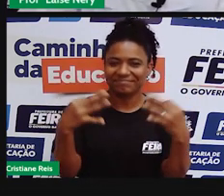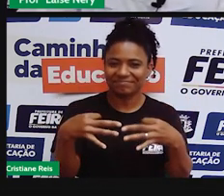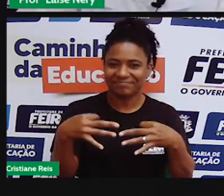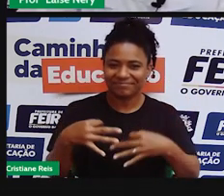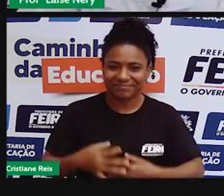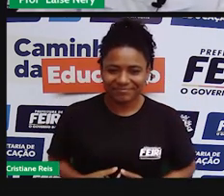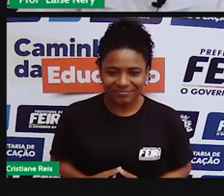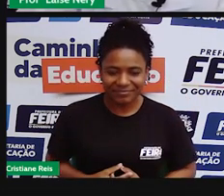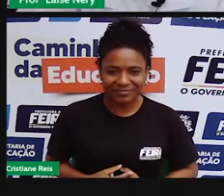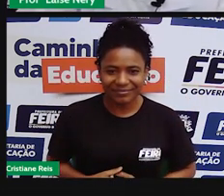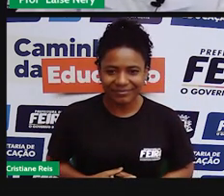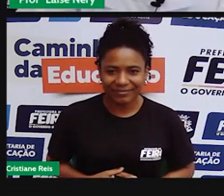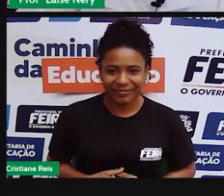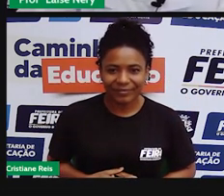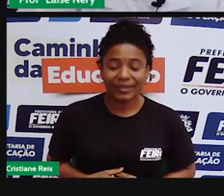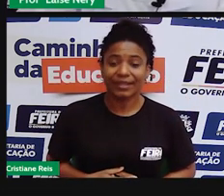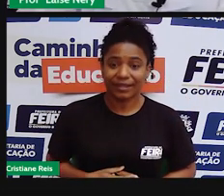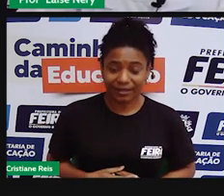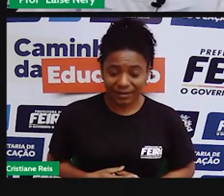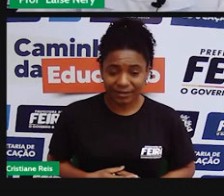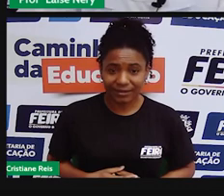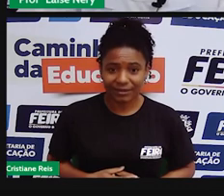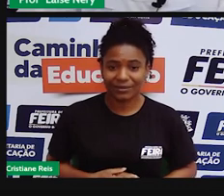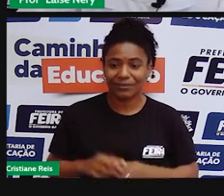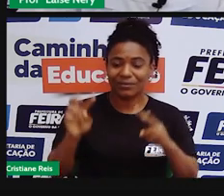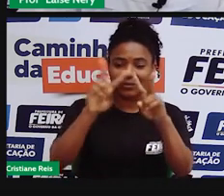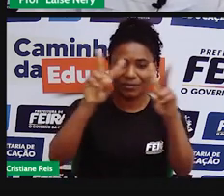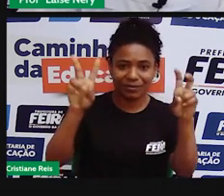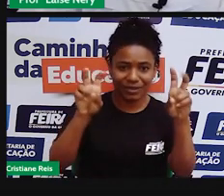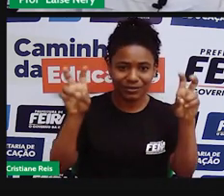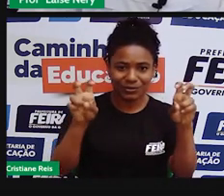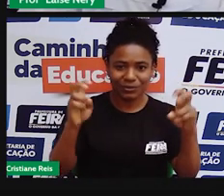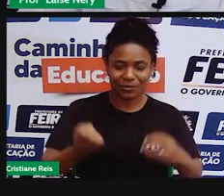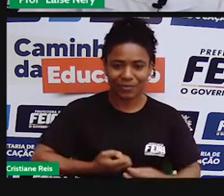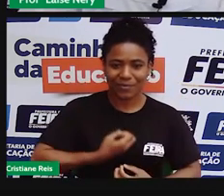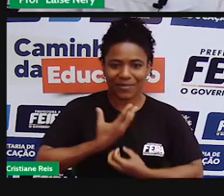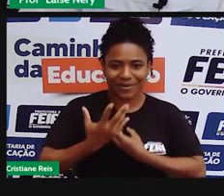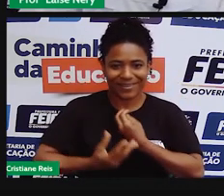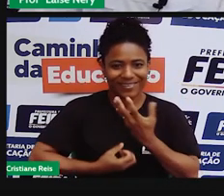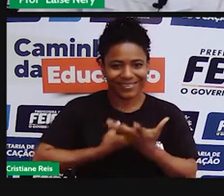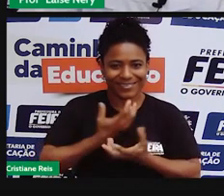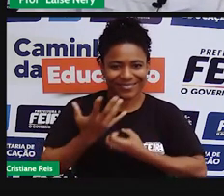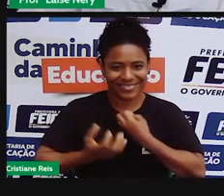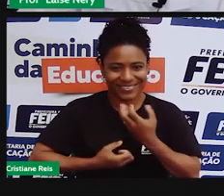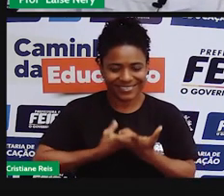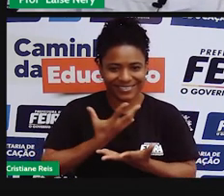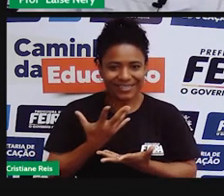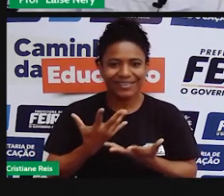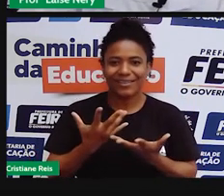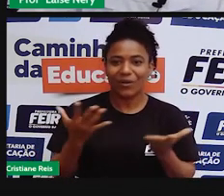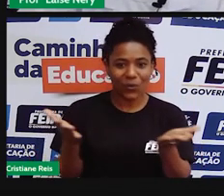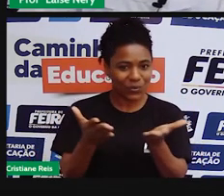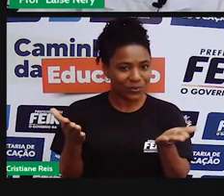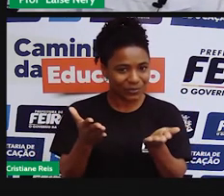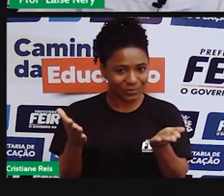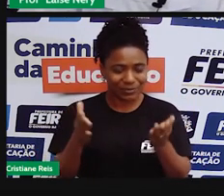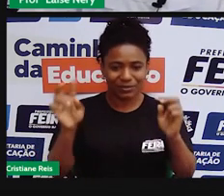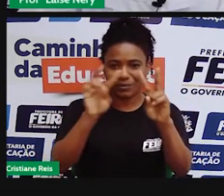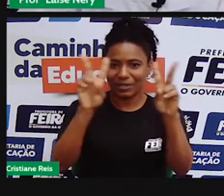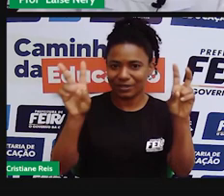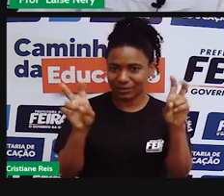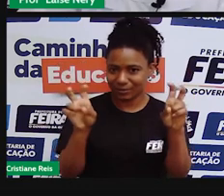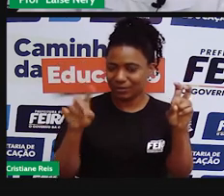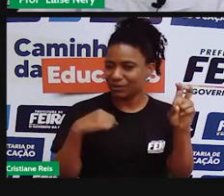poema e para a gente estudar o nosso assunto de hoje eu escolhi um poema para nós